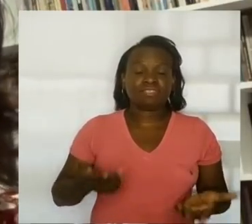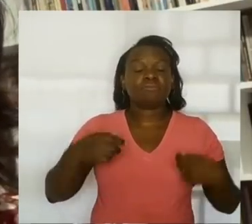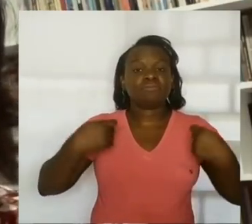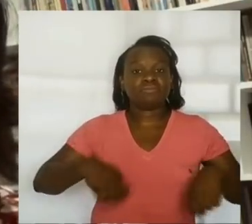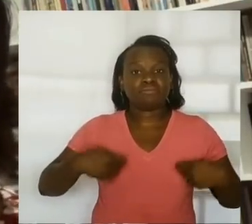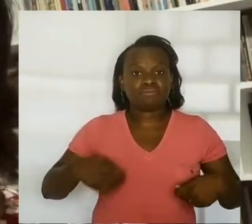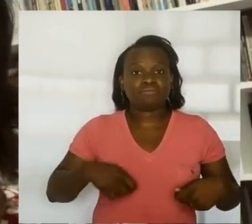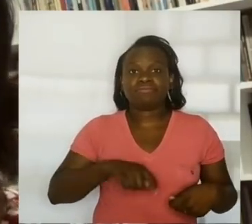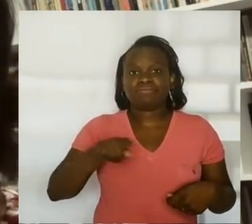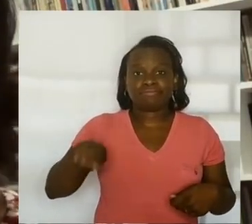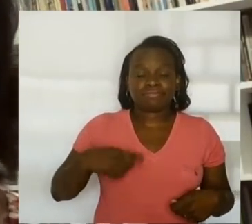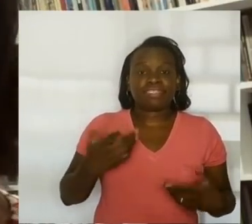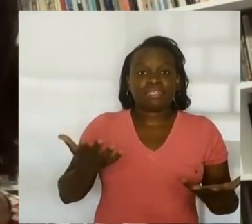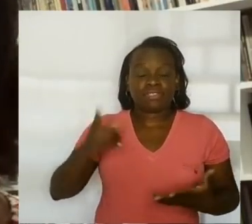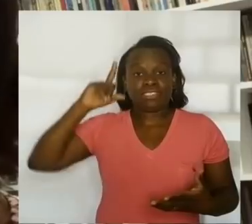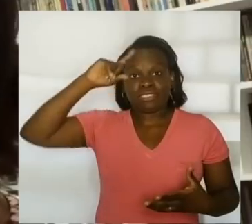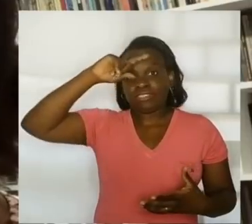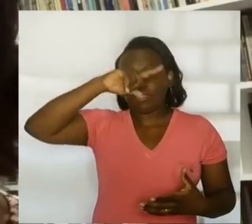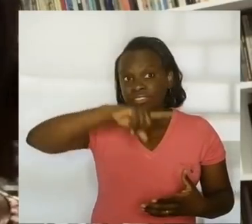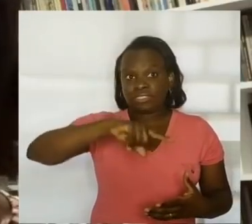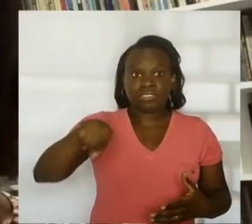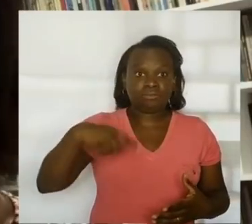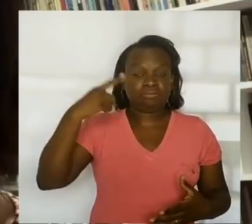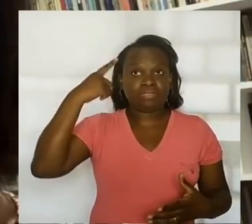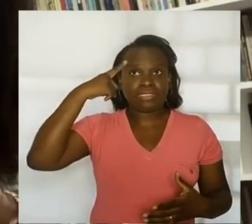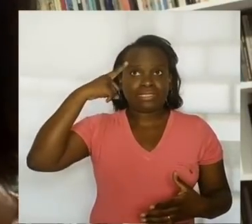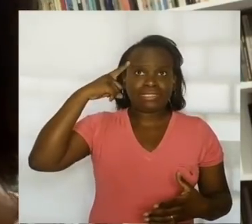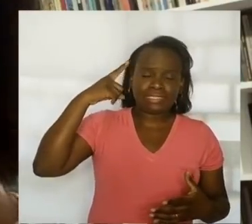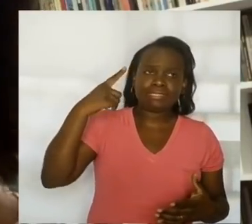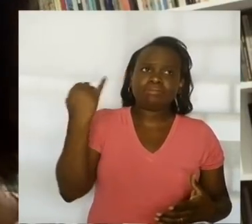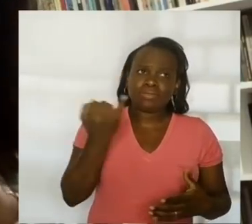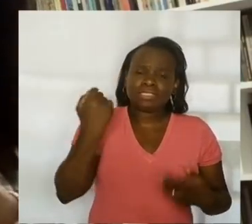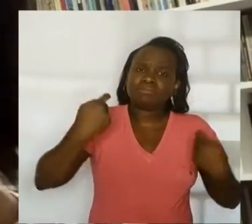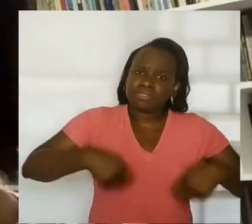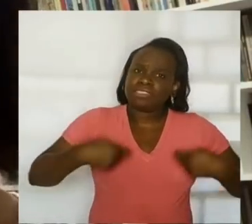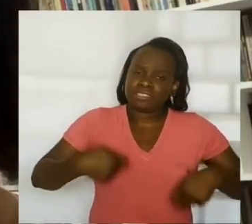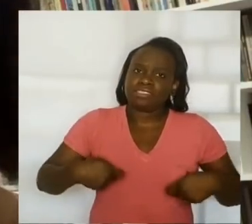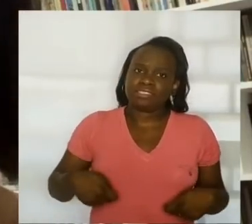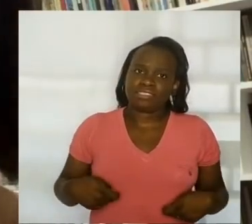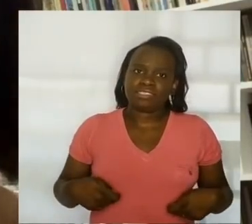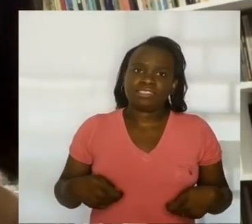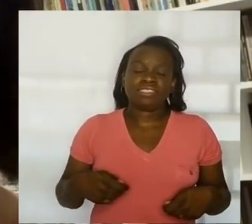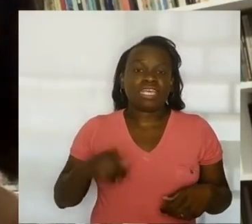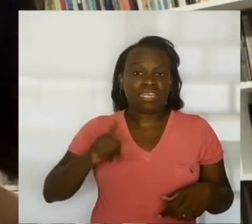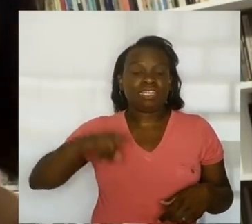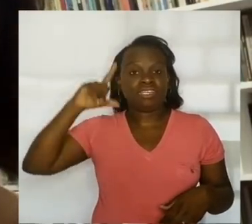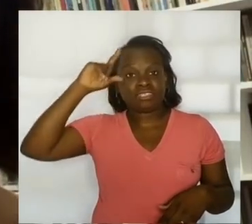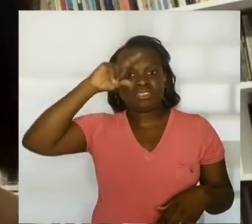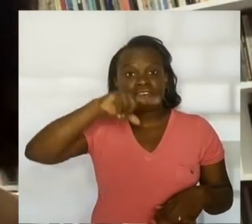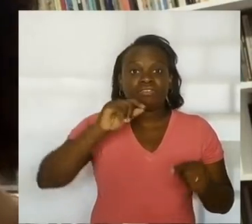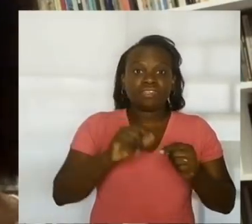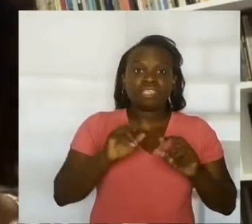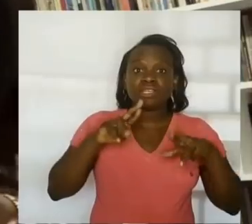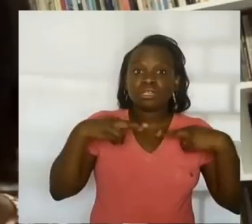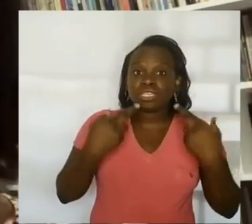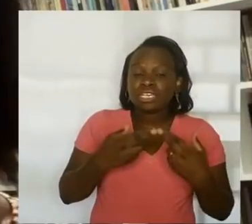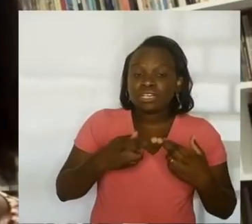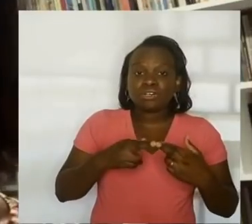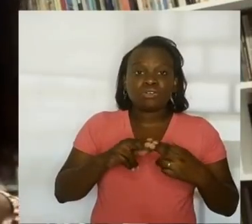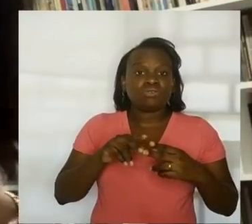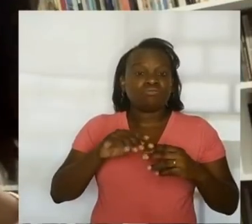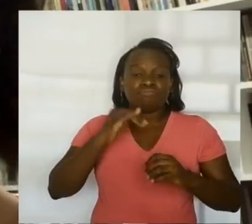nós tivemos que enfrentar esse desafio, que achamos que seria importante, que é o desafio de fazer uma